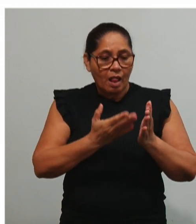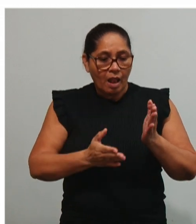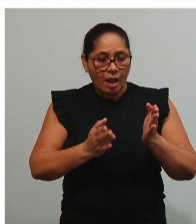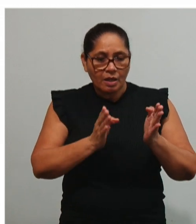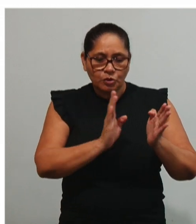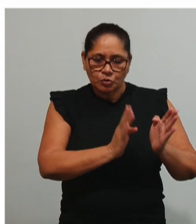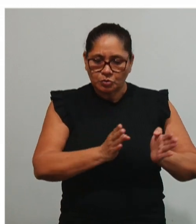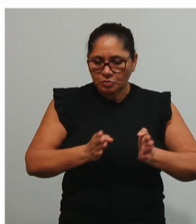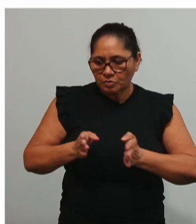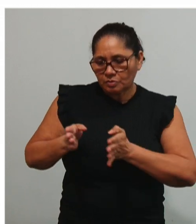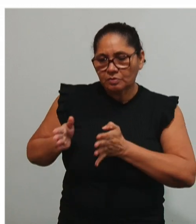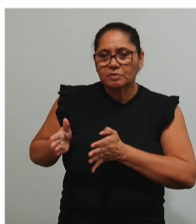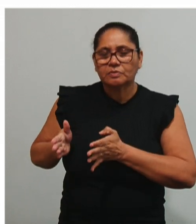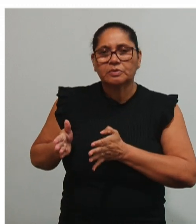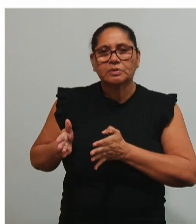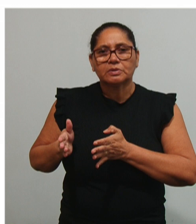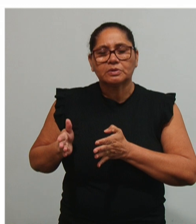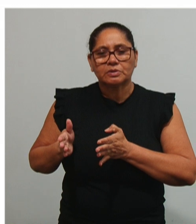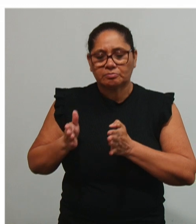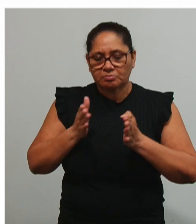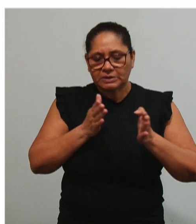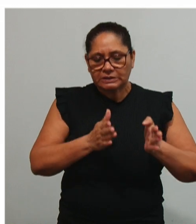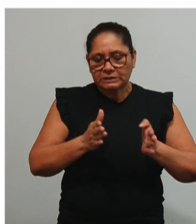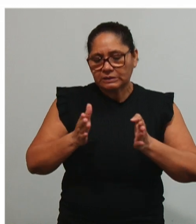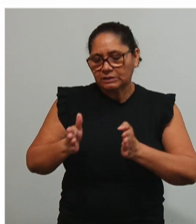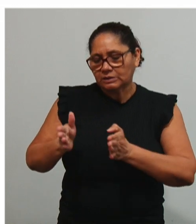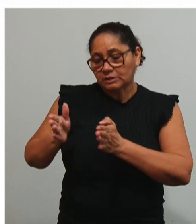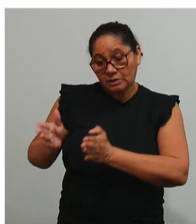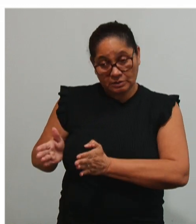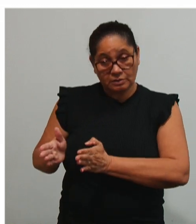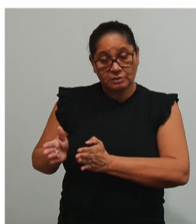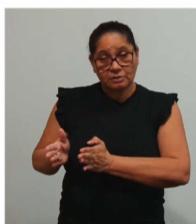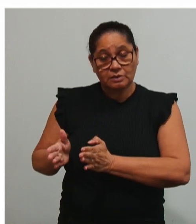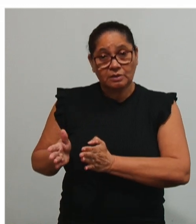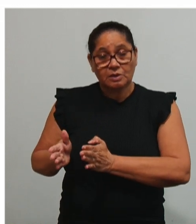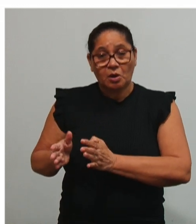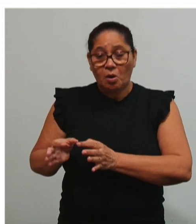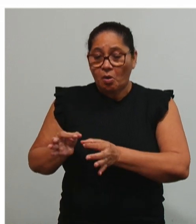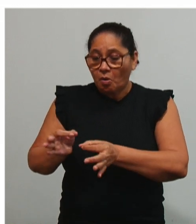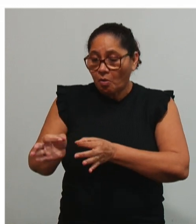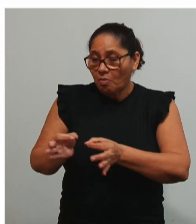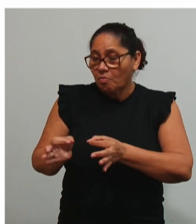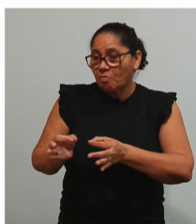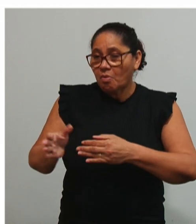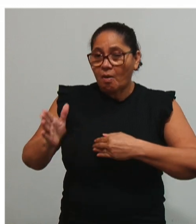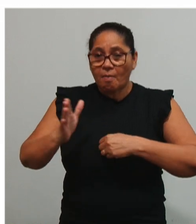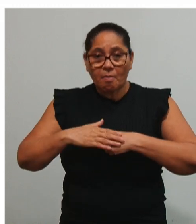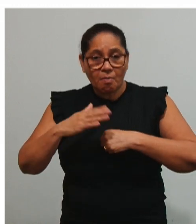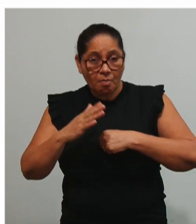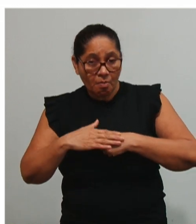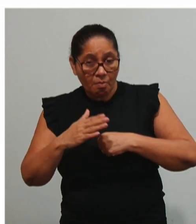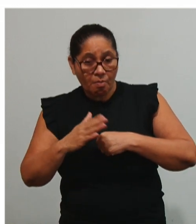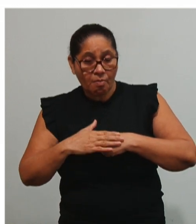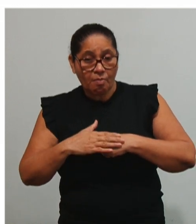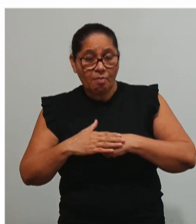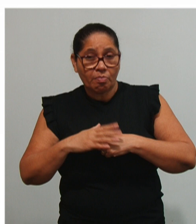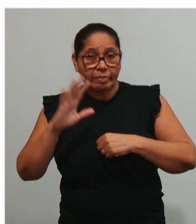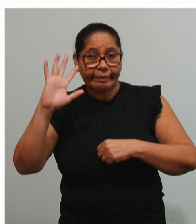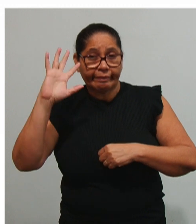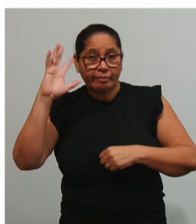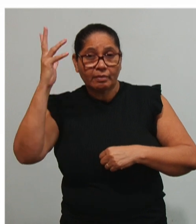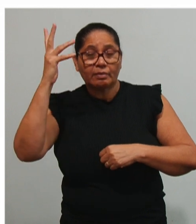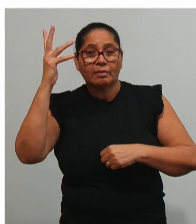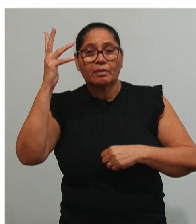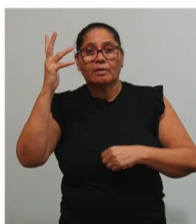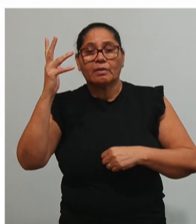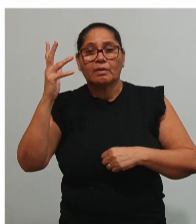esse procedimento em etapas, em partes, né, em planos e ações que vão ser tomadas para